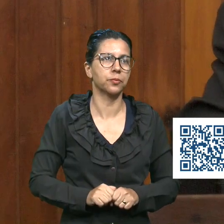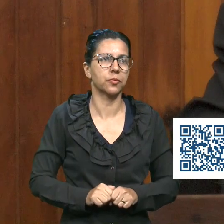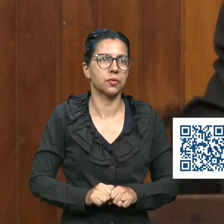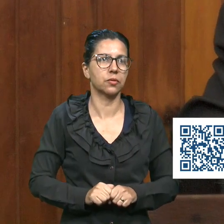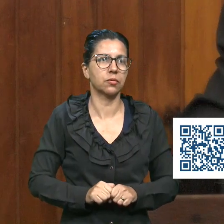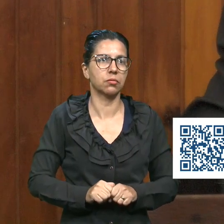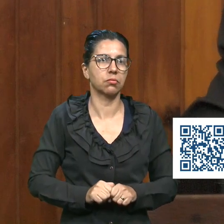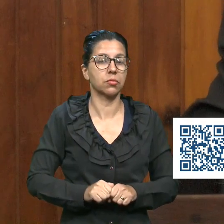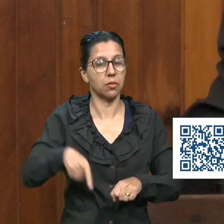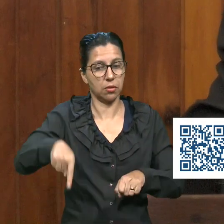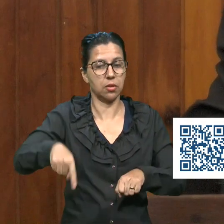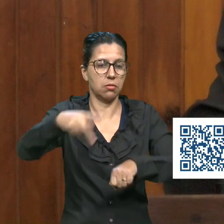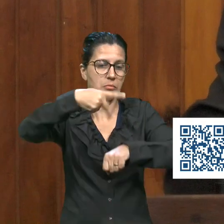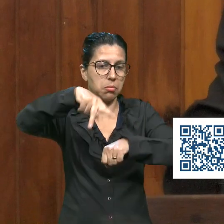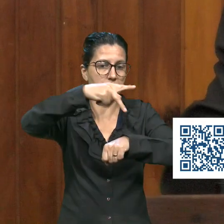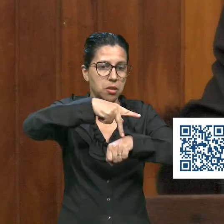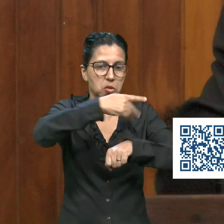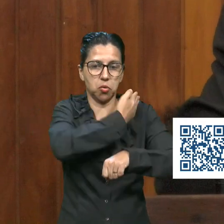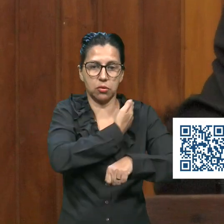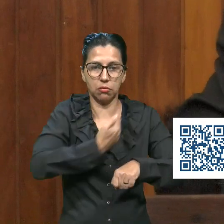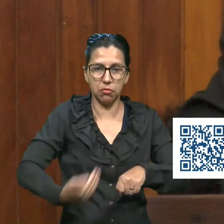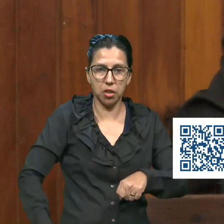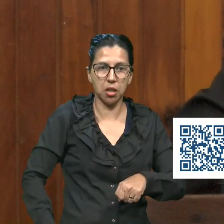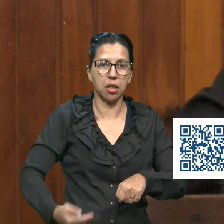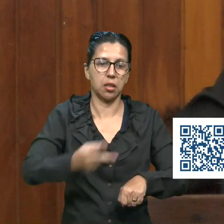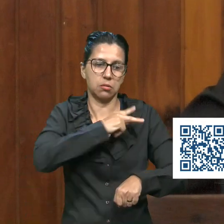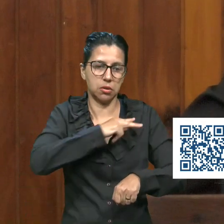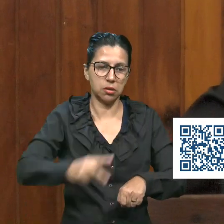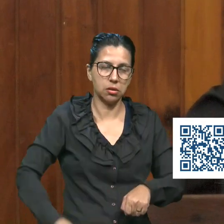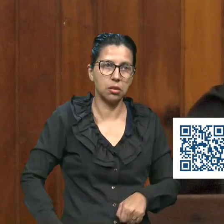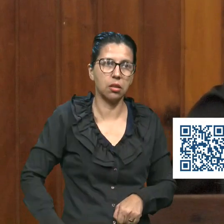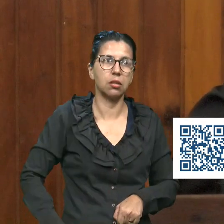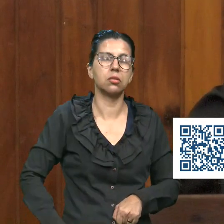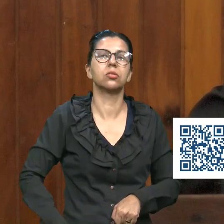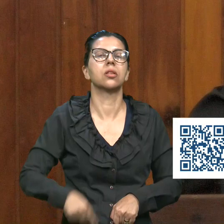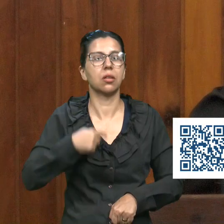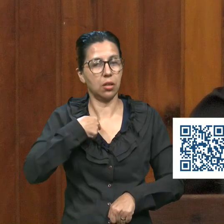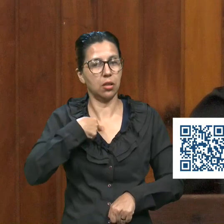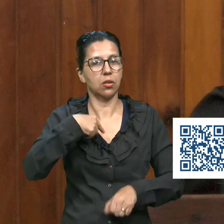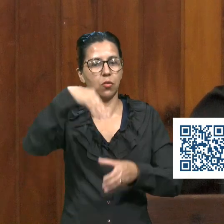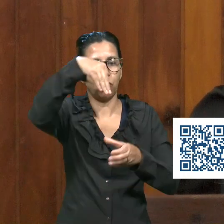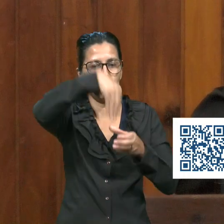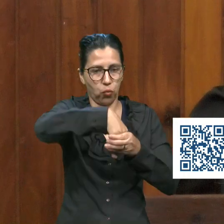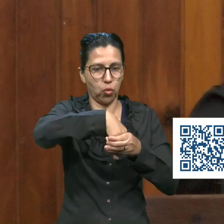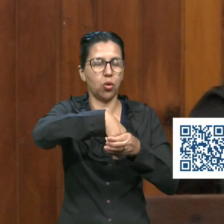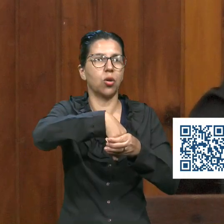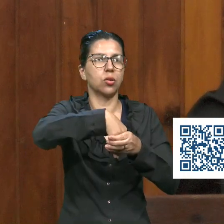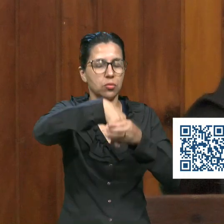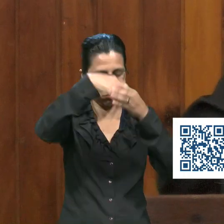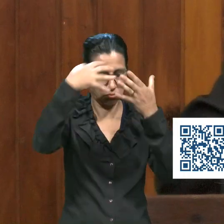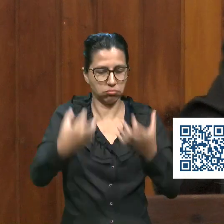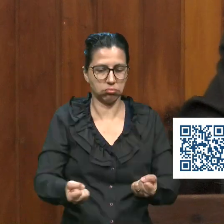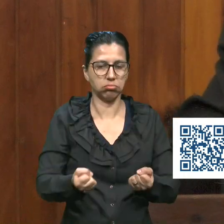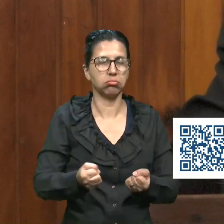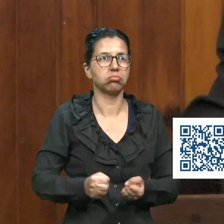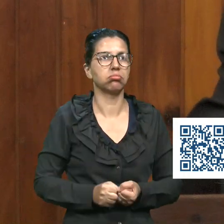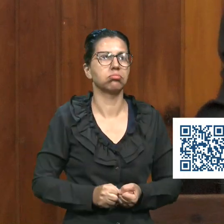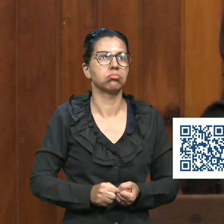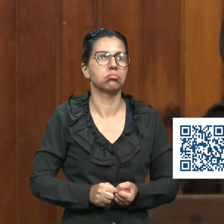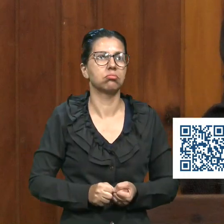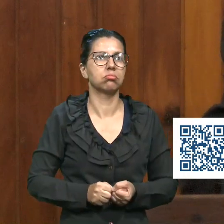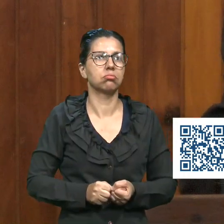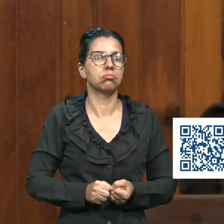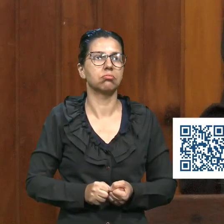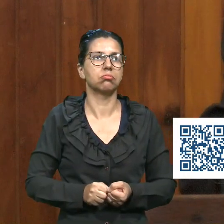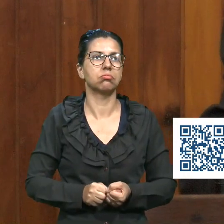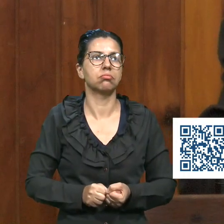governam o nosso país. Então, eu voto favorável, senhor presidente, e reitero a minha posição